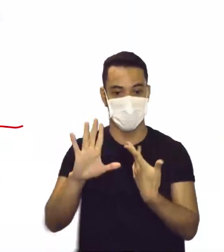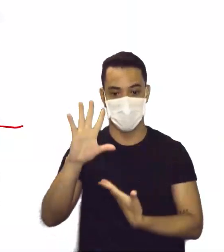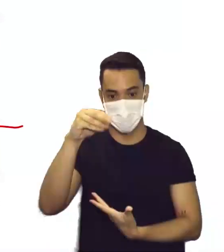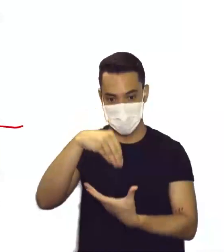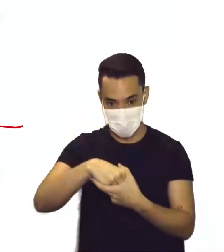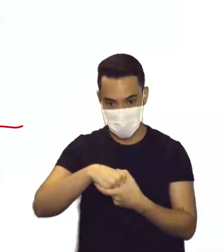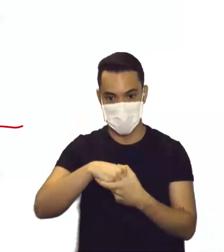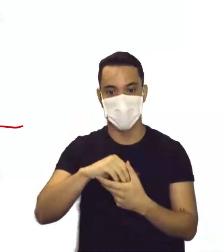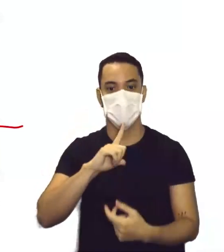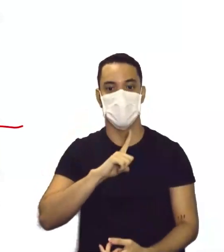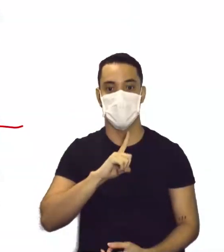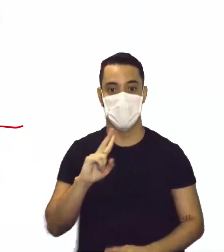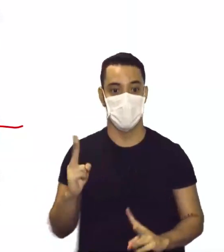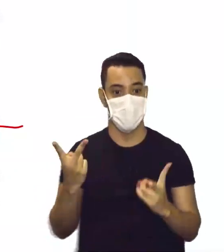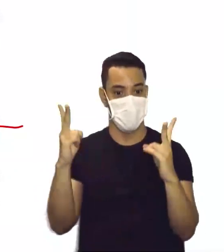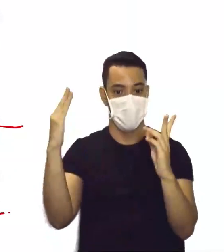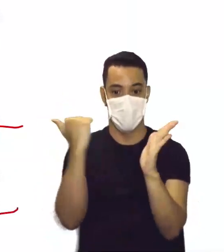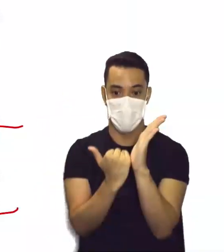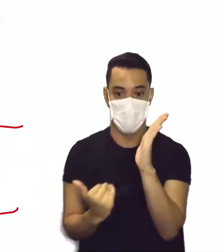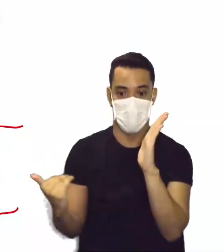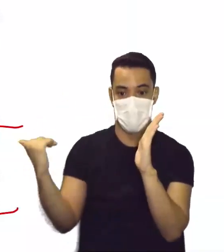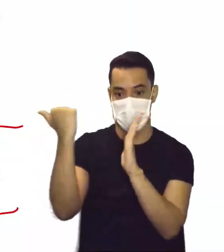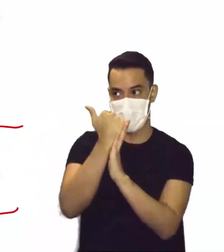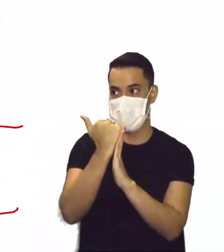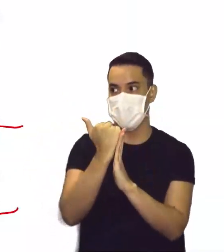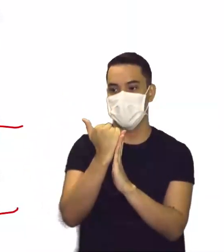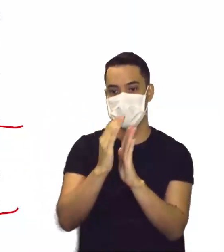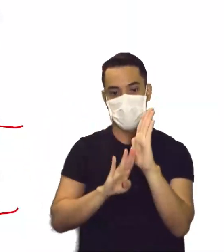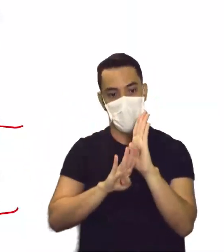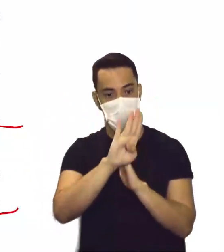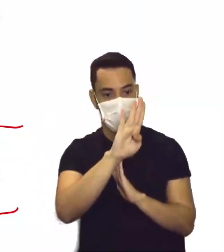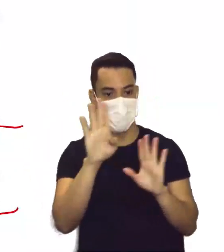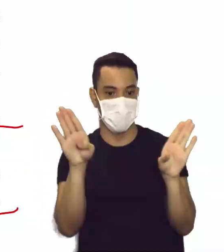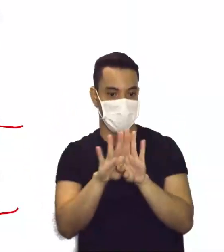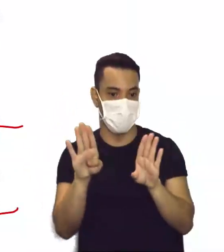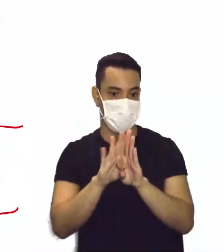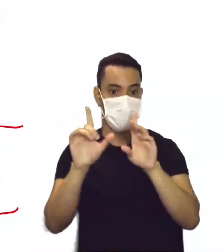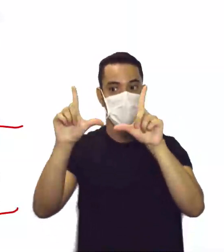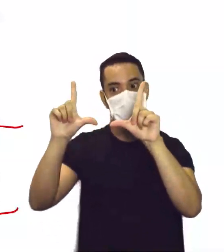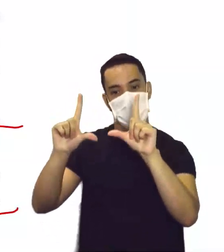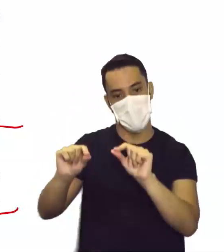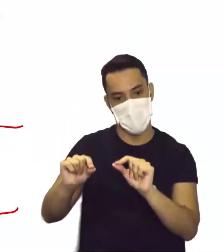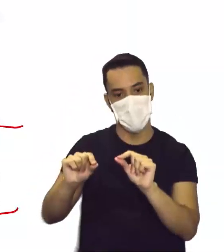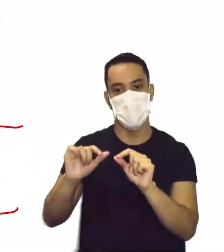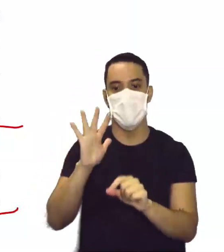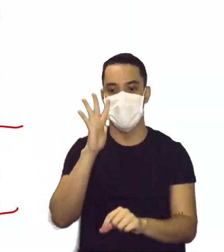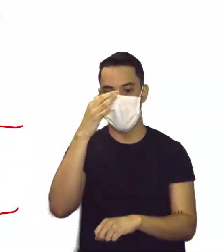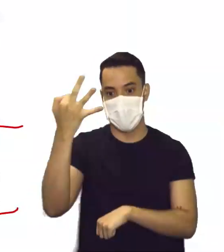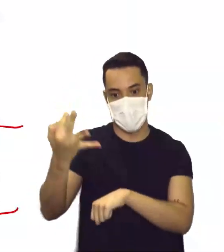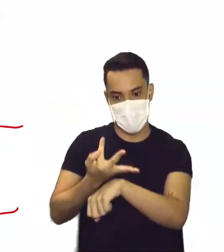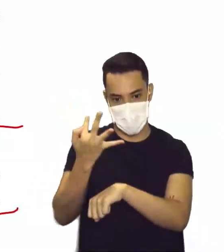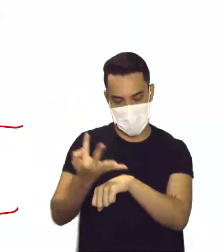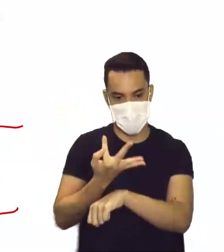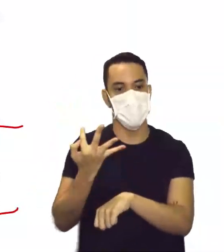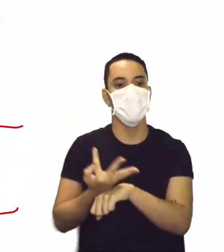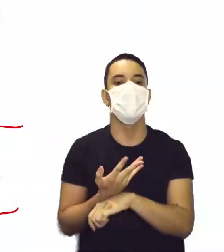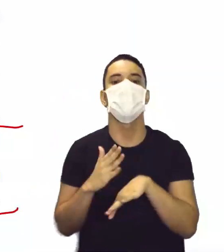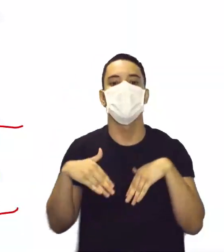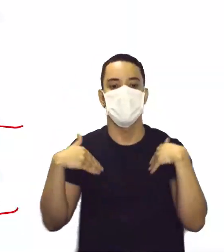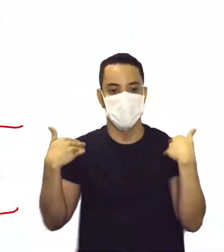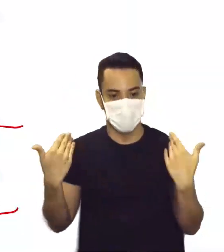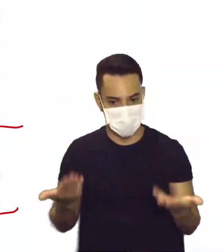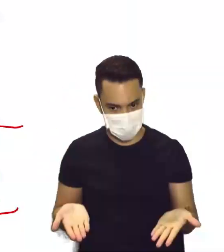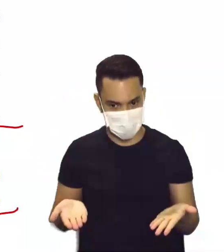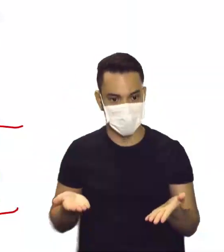um valor alto de condutividade elétrica e um valor baixo de resistividade elétrica. Então,